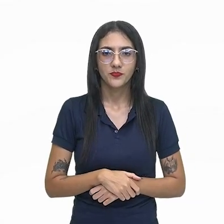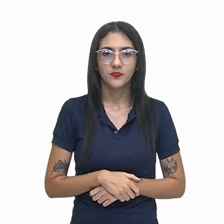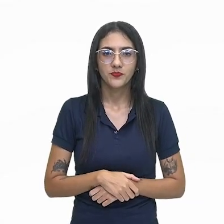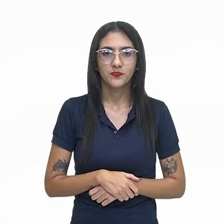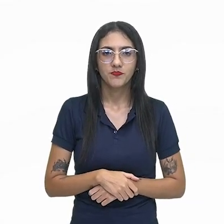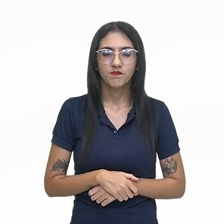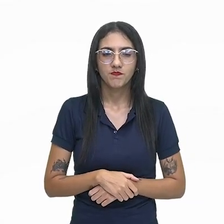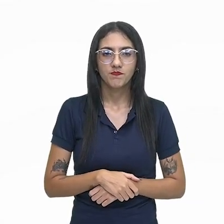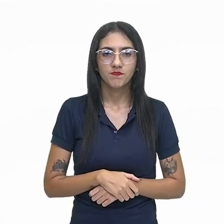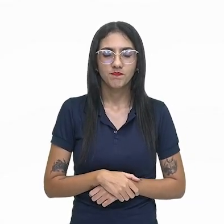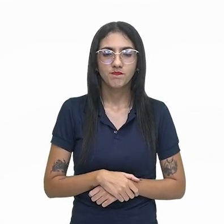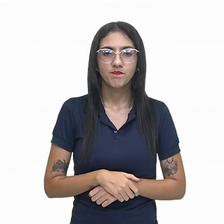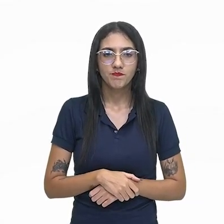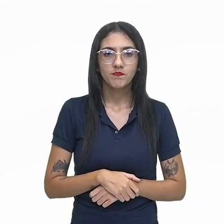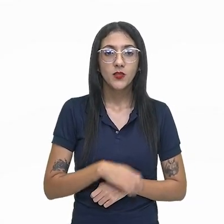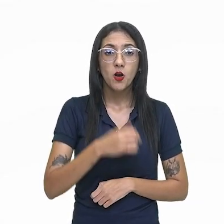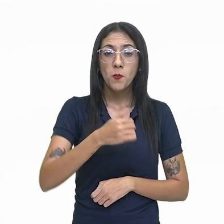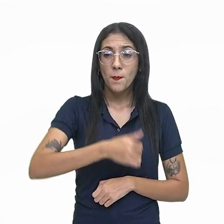Continuando aí, os primeiros